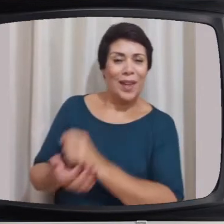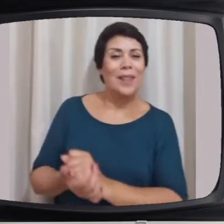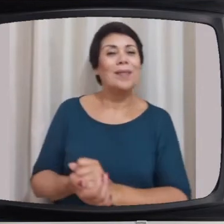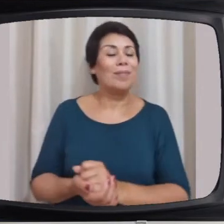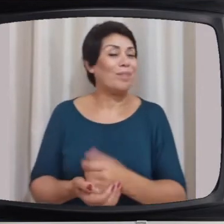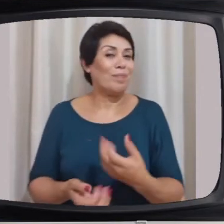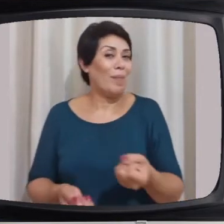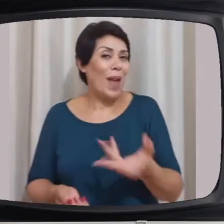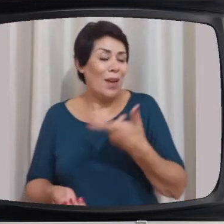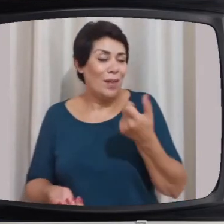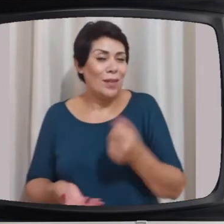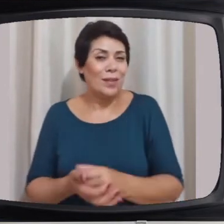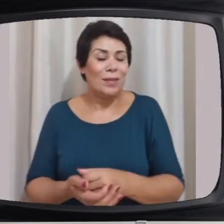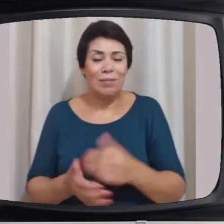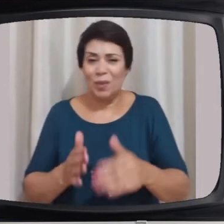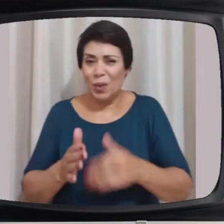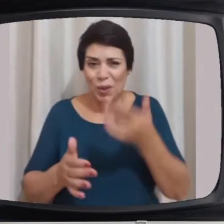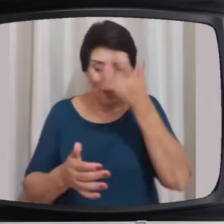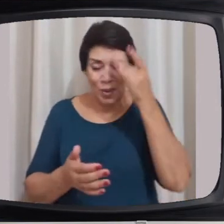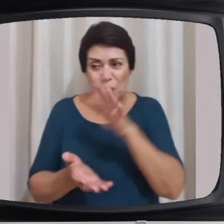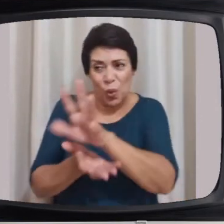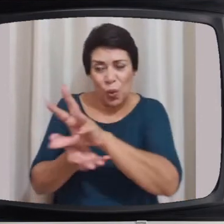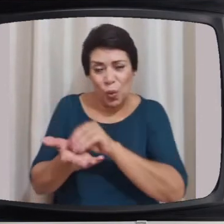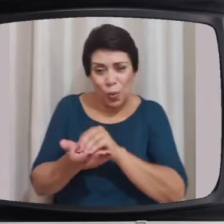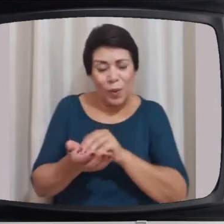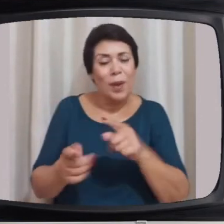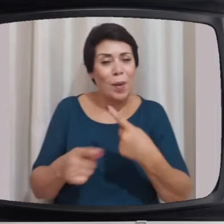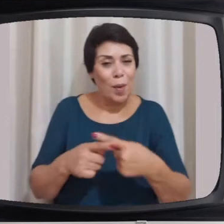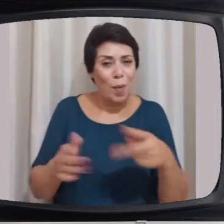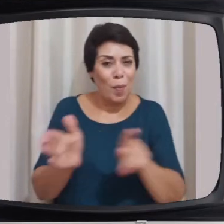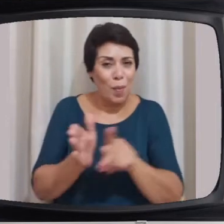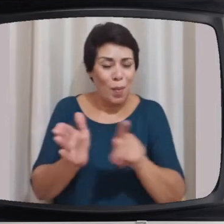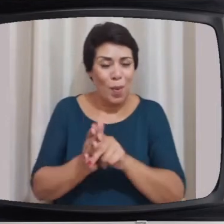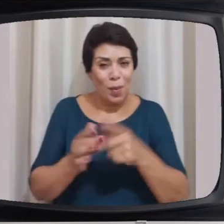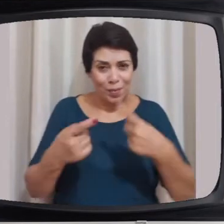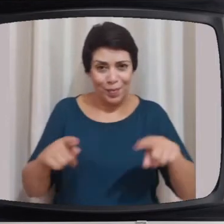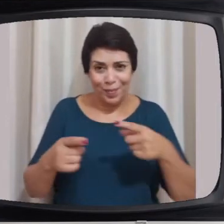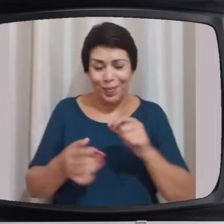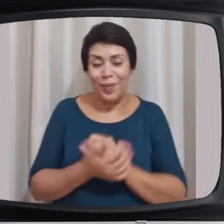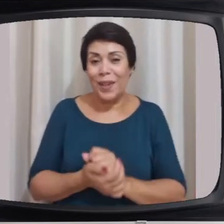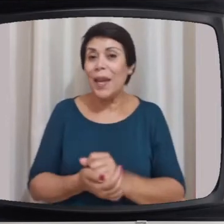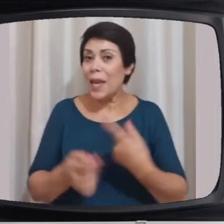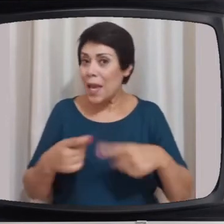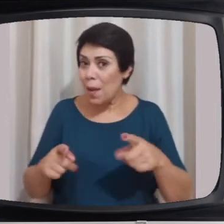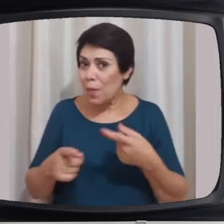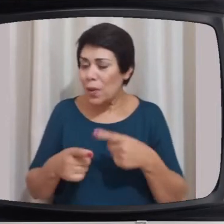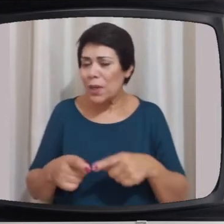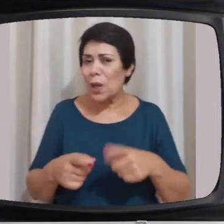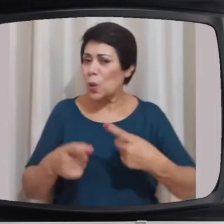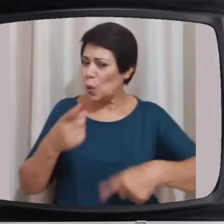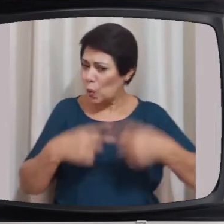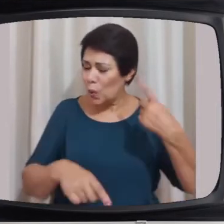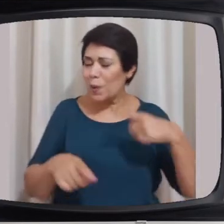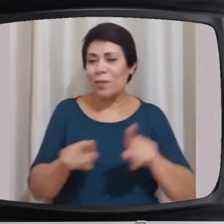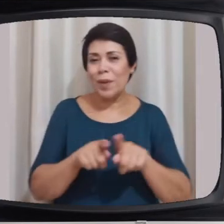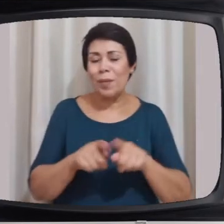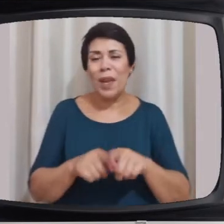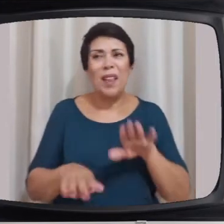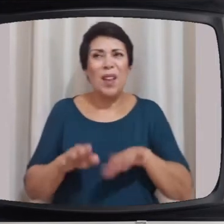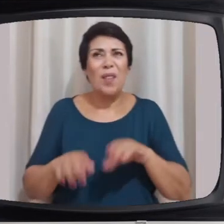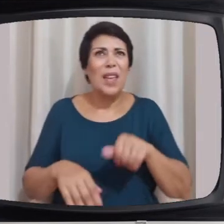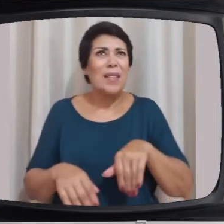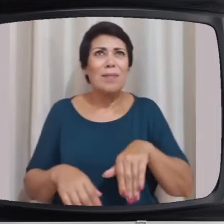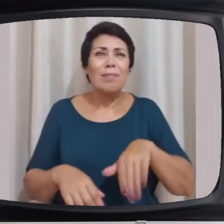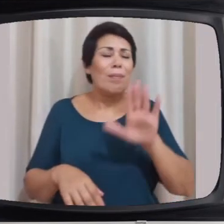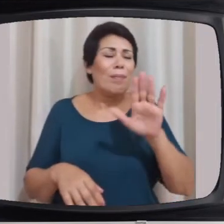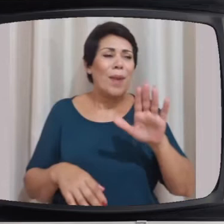fez, é bem característica da canção. E essa música fez muito sucesso. Talvez seja uma das que mais